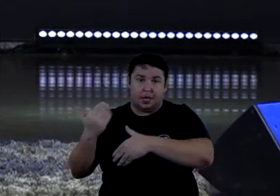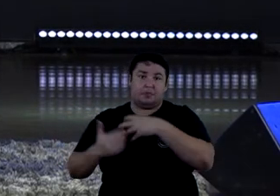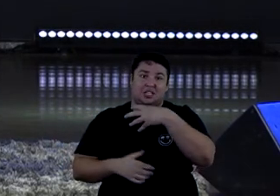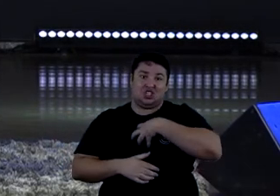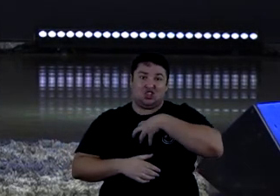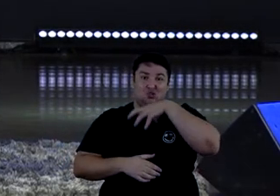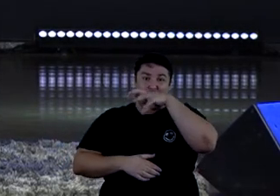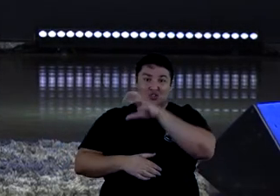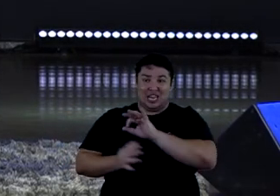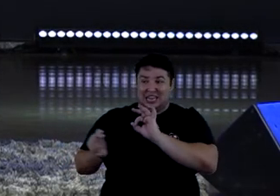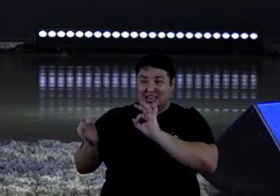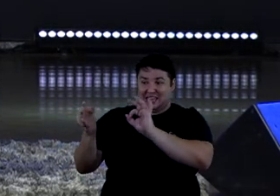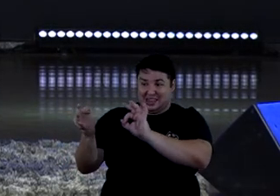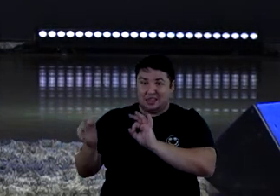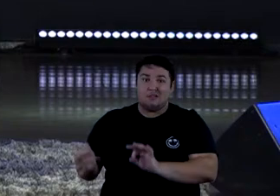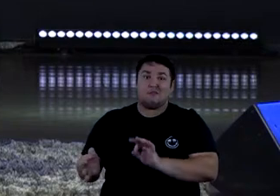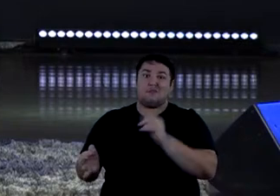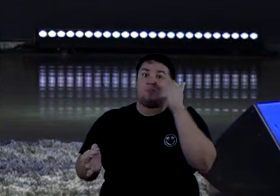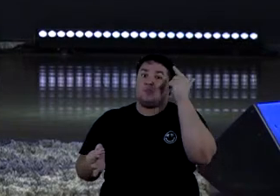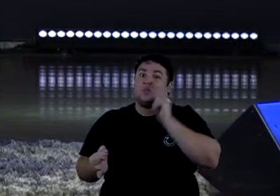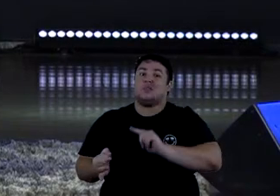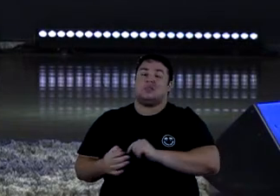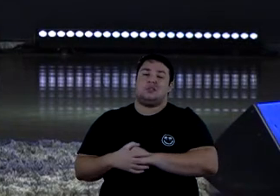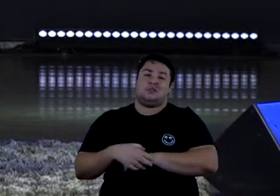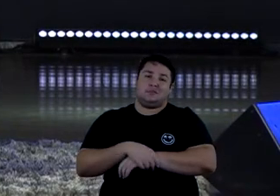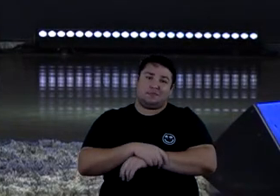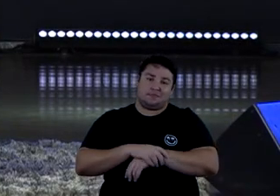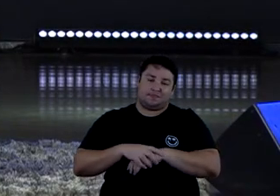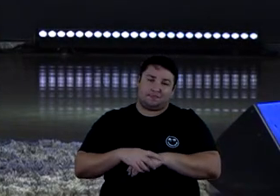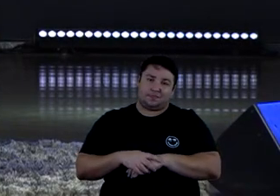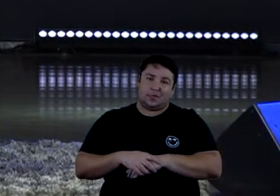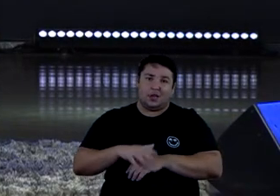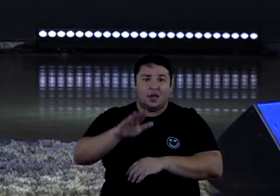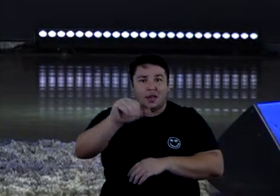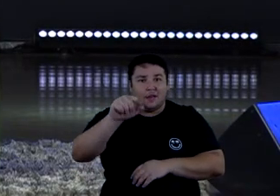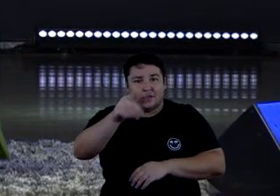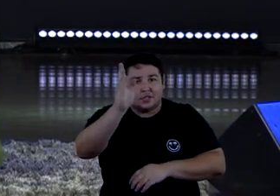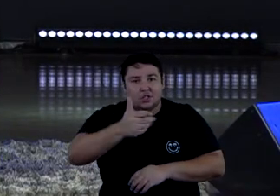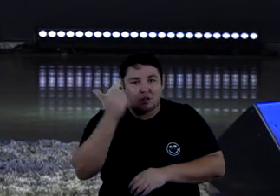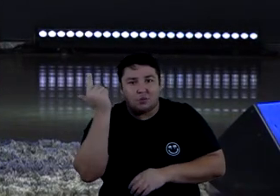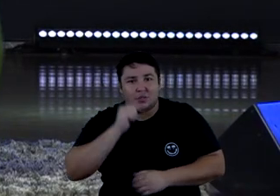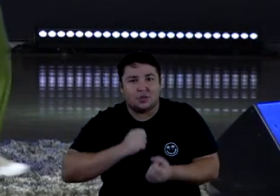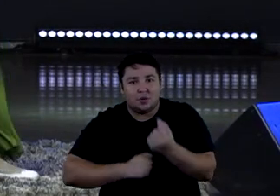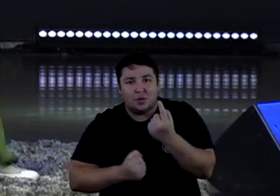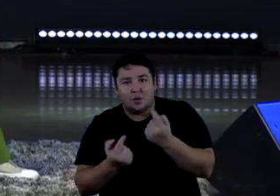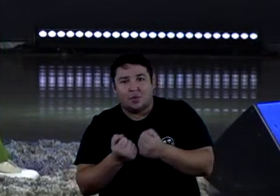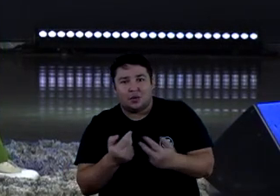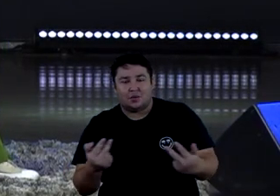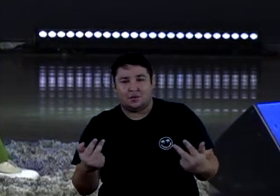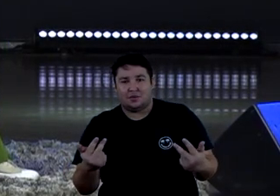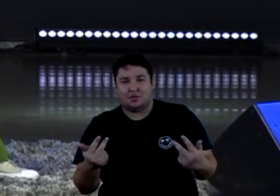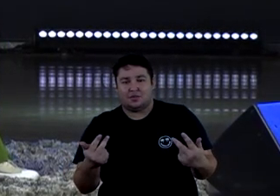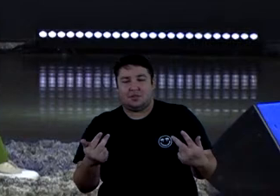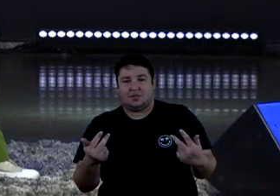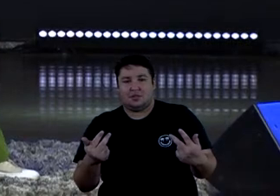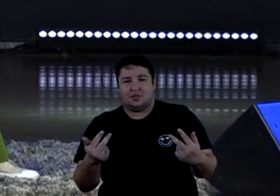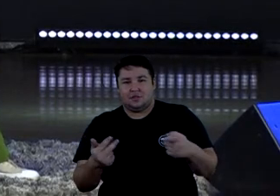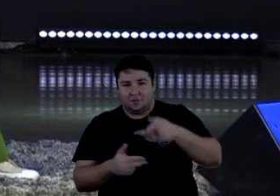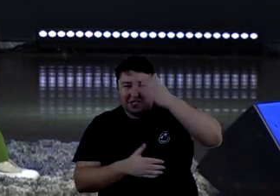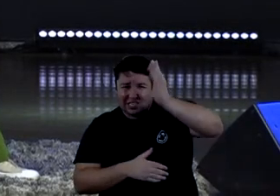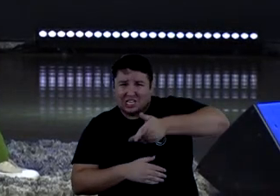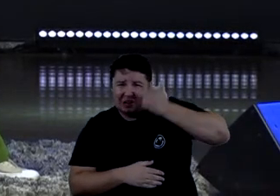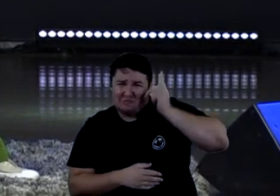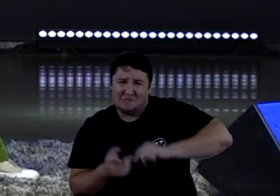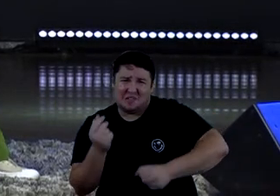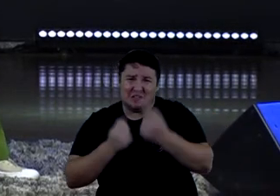coerente com o que nós já alcançamos. Ei, você já alcançou alguma coisa? Você já